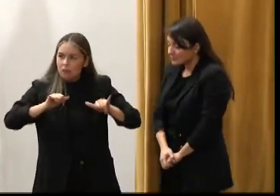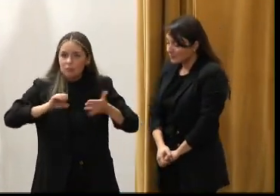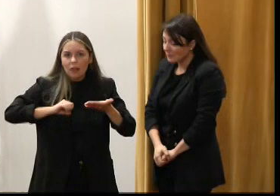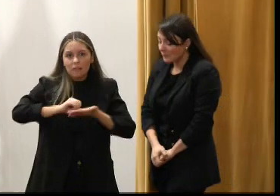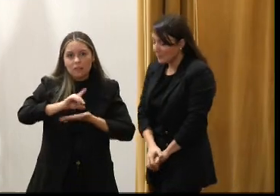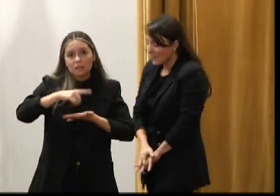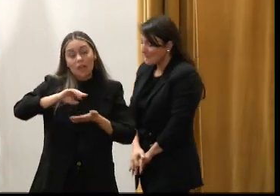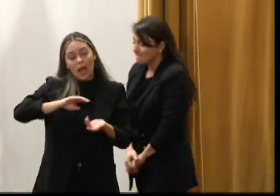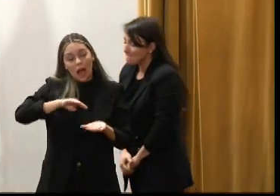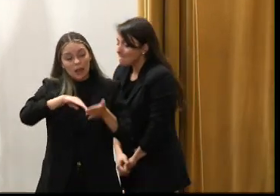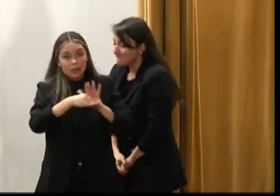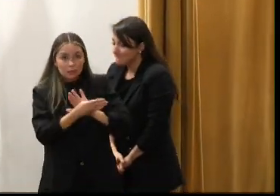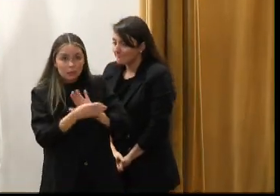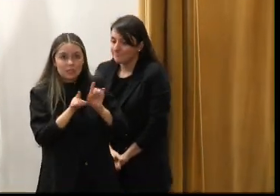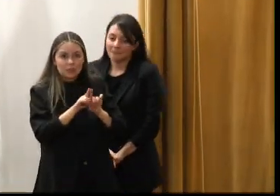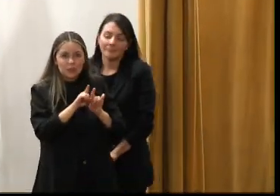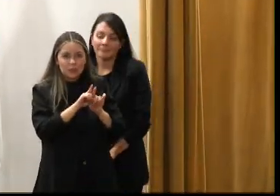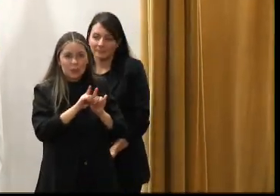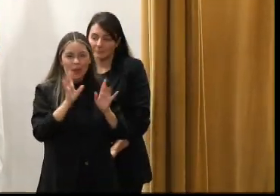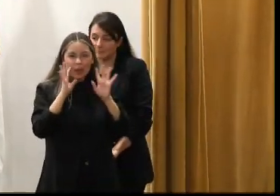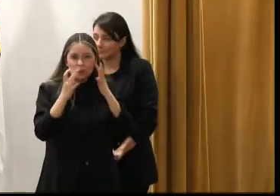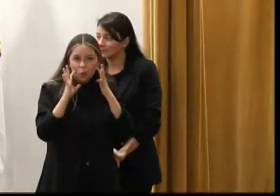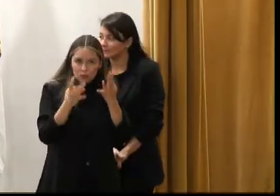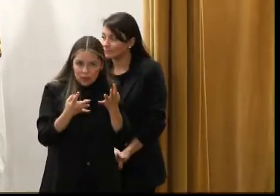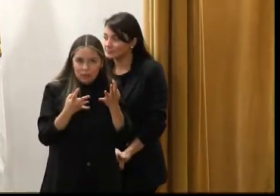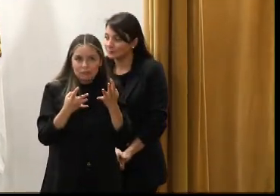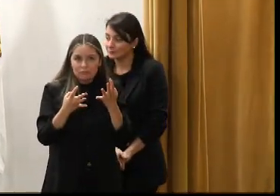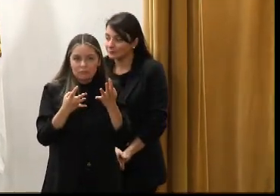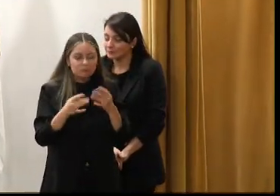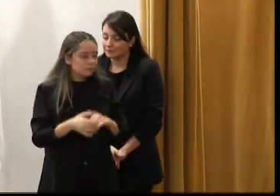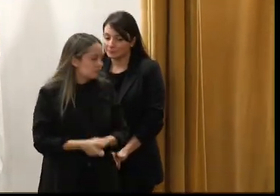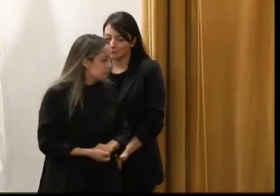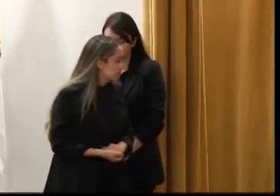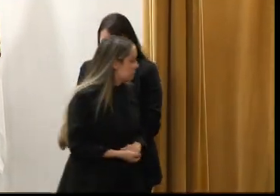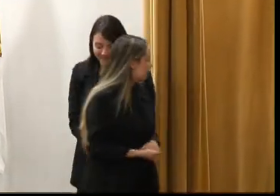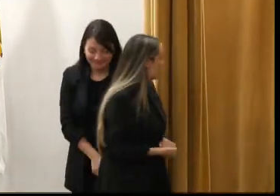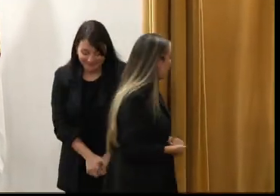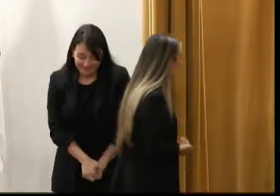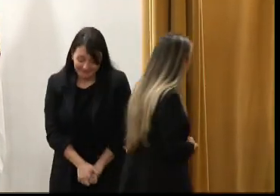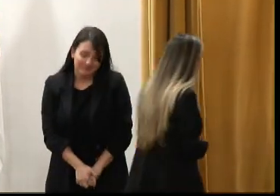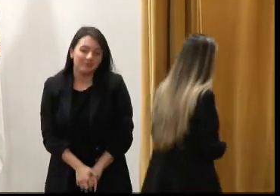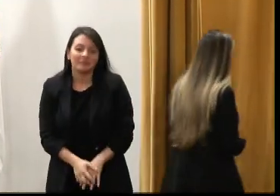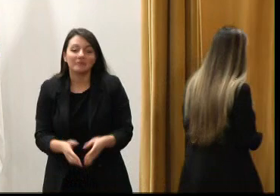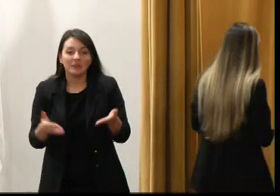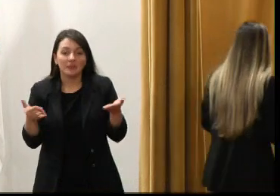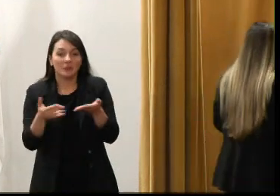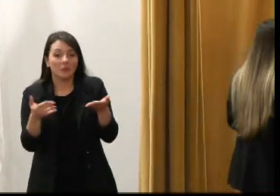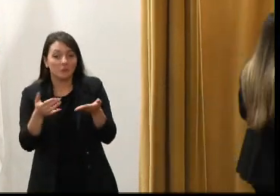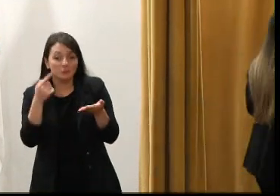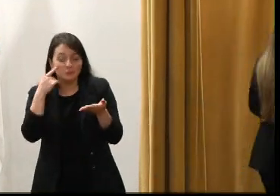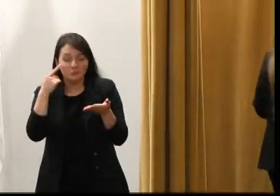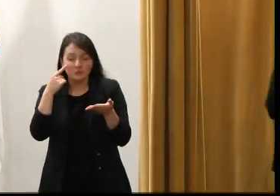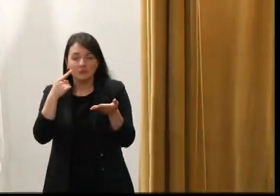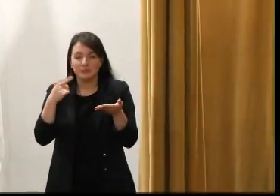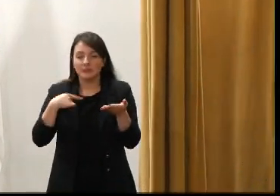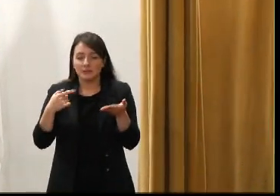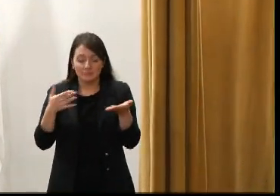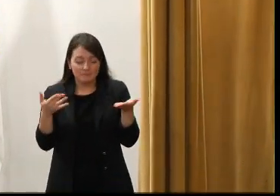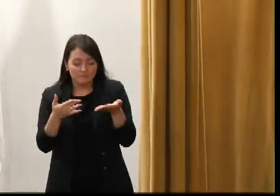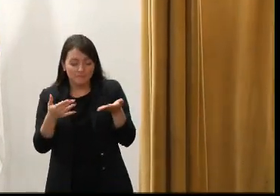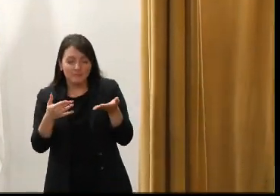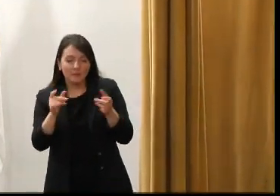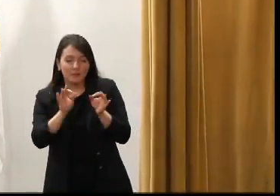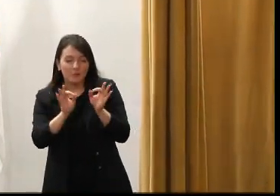de adaptação, em nível de mitigação, grande destaque às soluções a partir